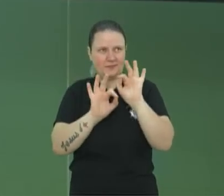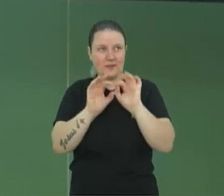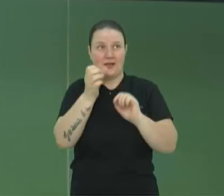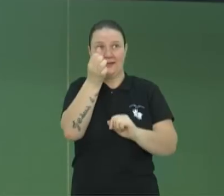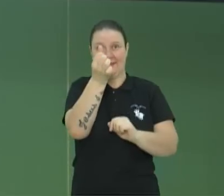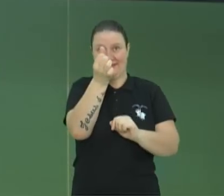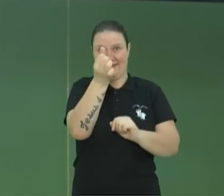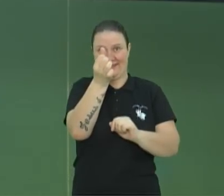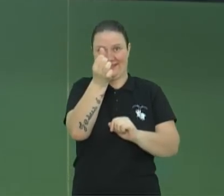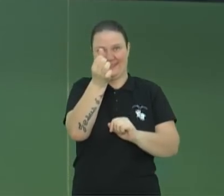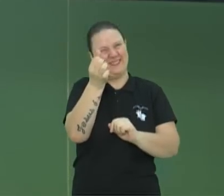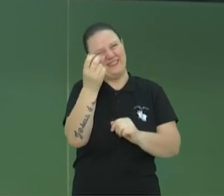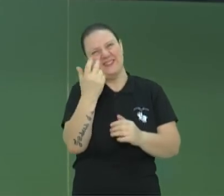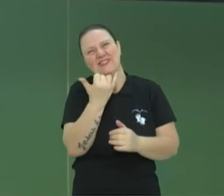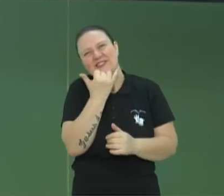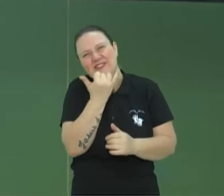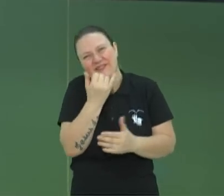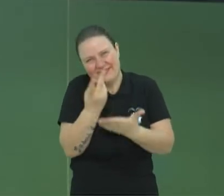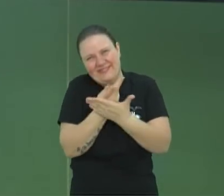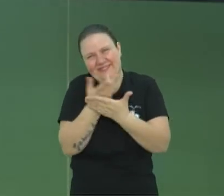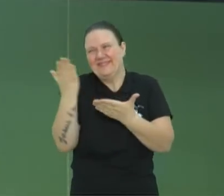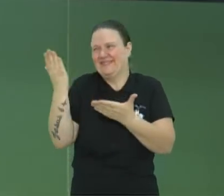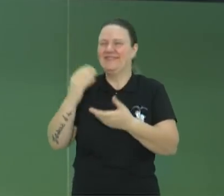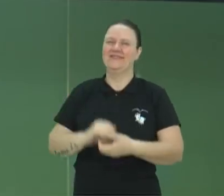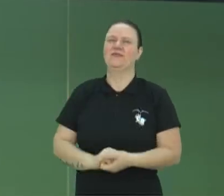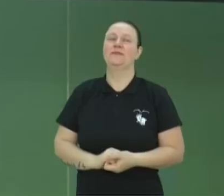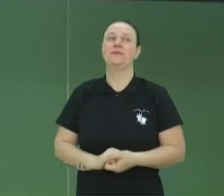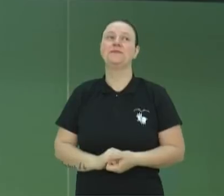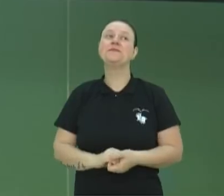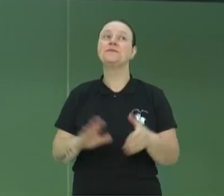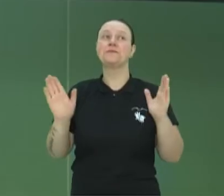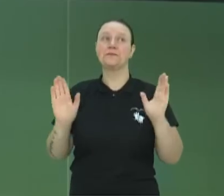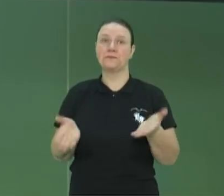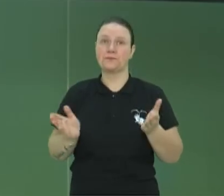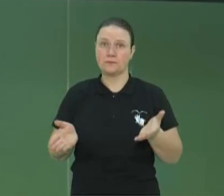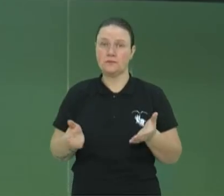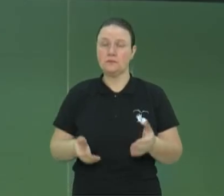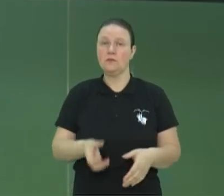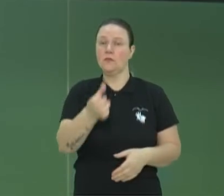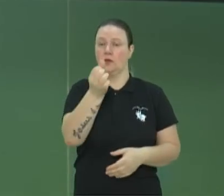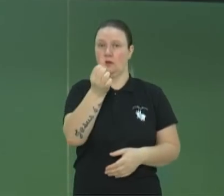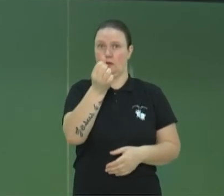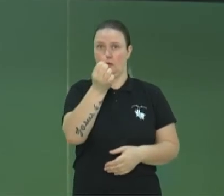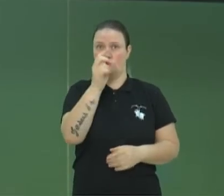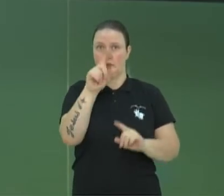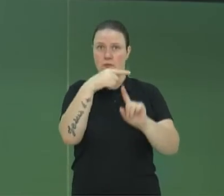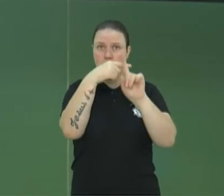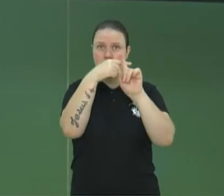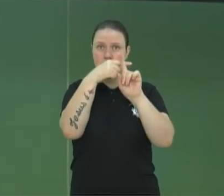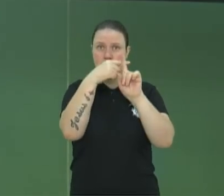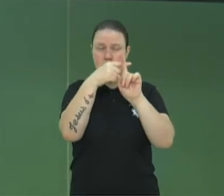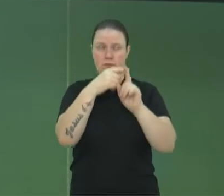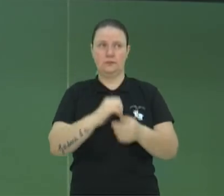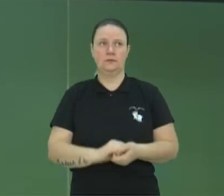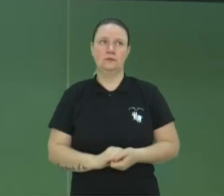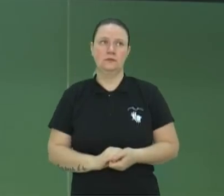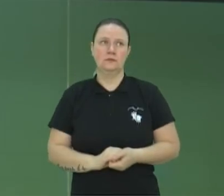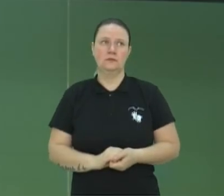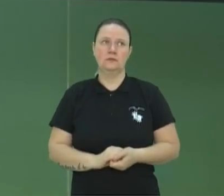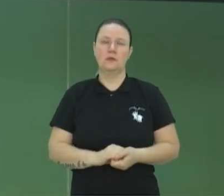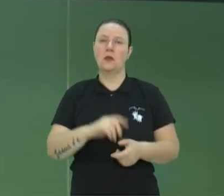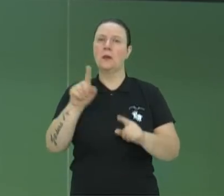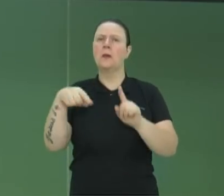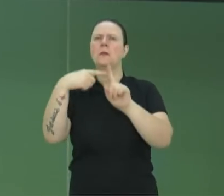né? Beleza, vamos continuar agora aqui, ó. Então vou repetir aqui o 6 positivo, né, porque fez o jogo de sinal,